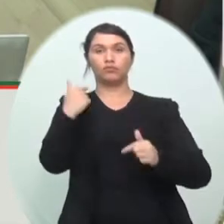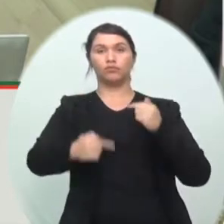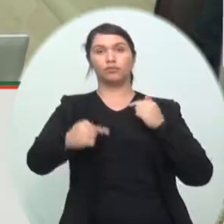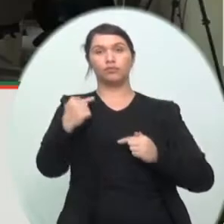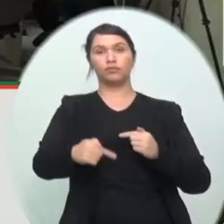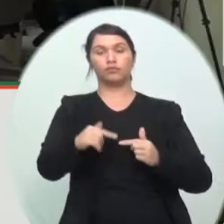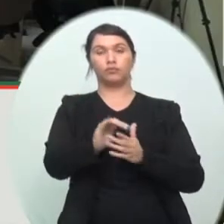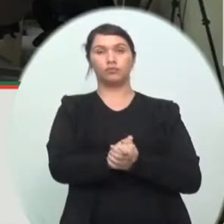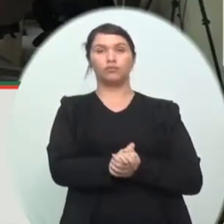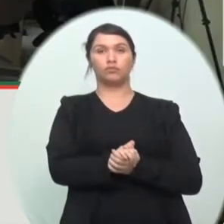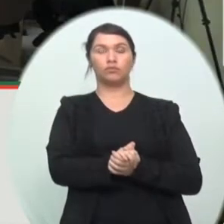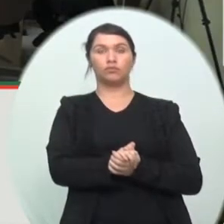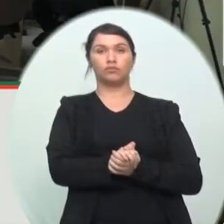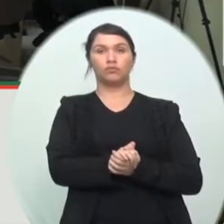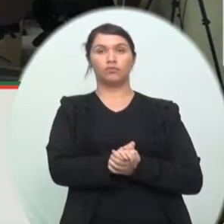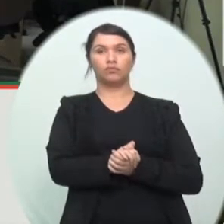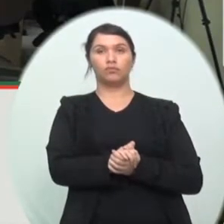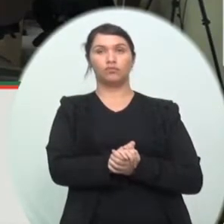projeto de lei.